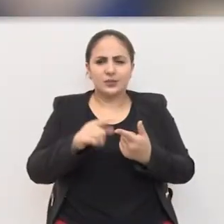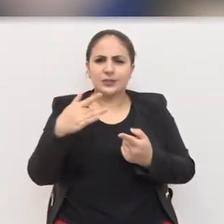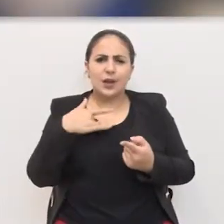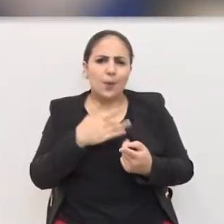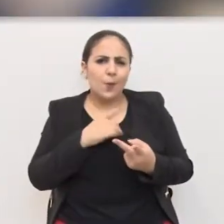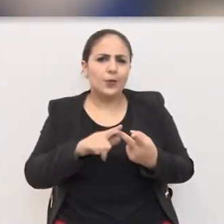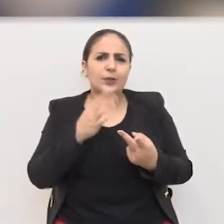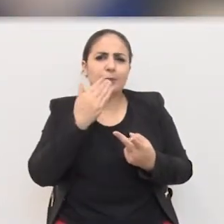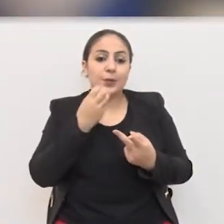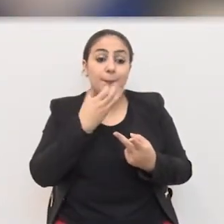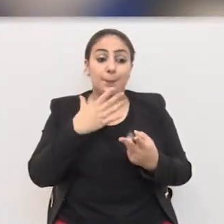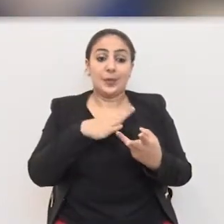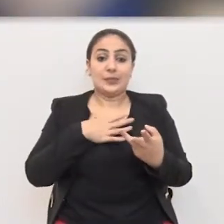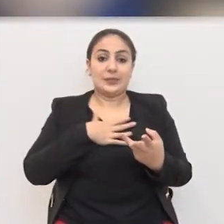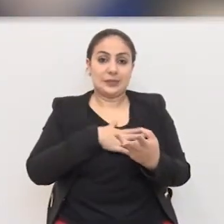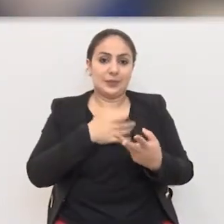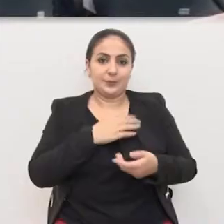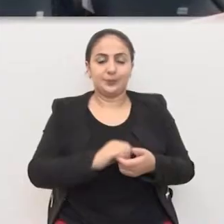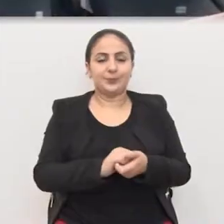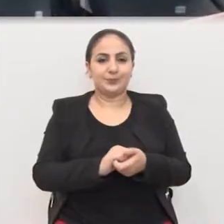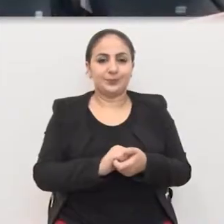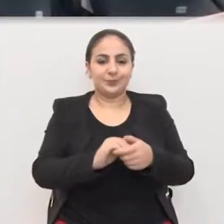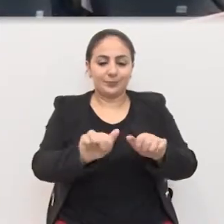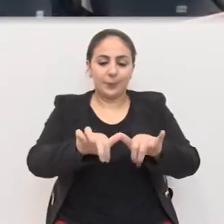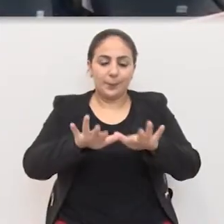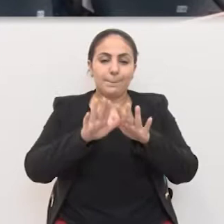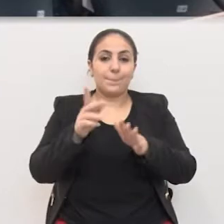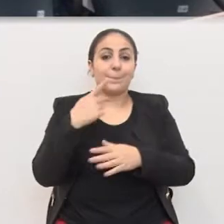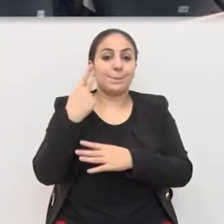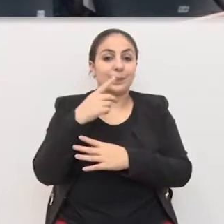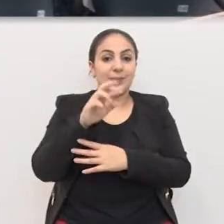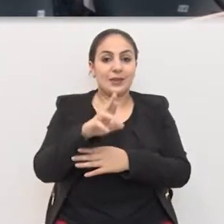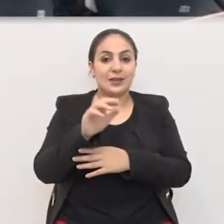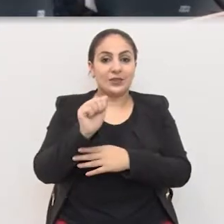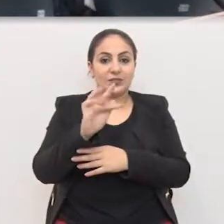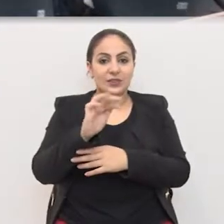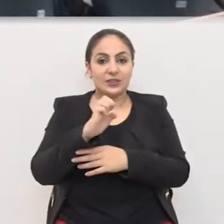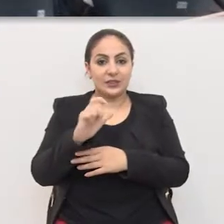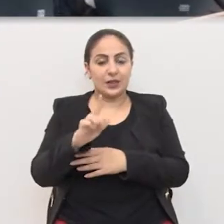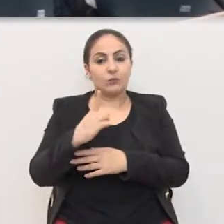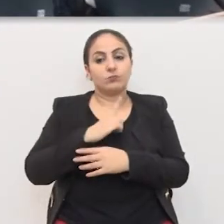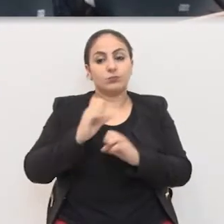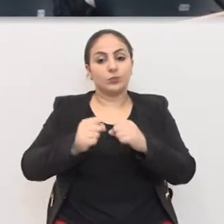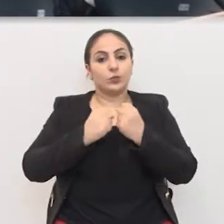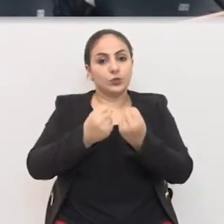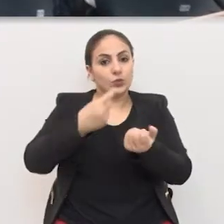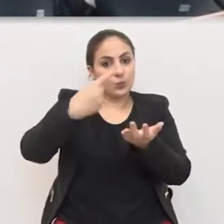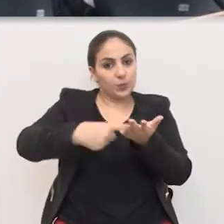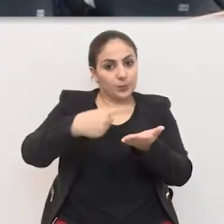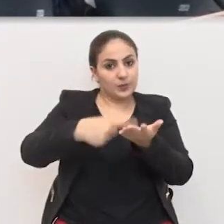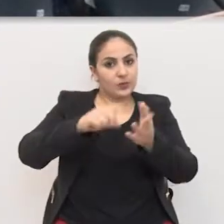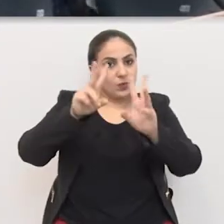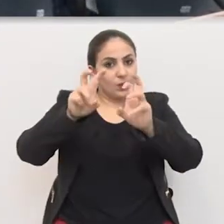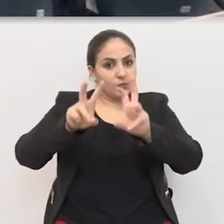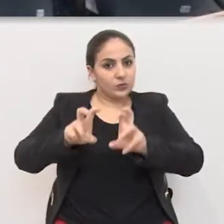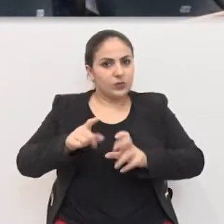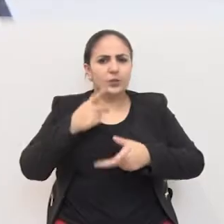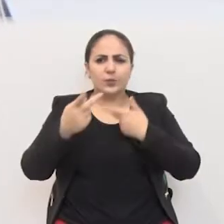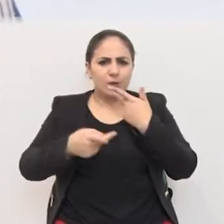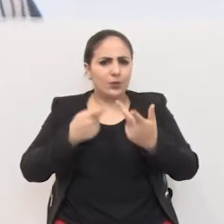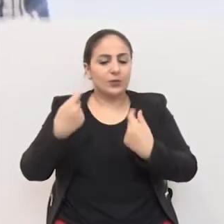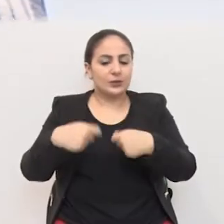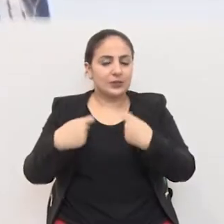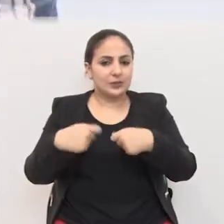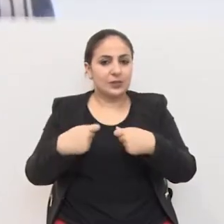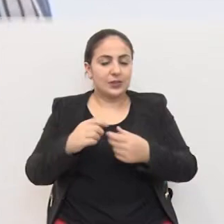saúde, alimentação e bem-estar. Em sessão plenária, o vereador Rafael reforçou o compromisso com a temática